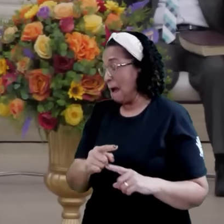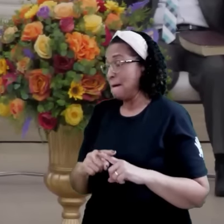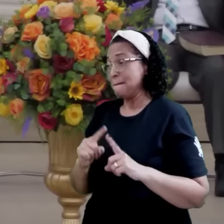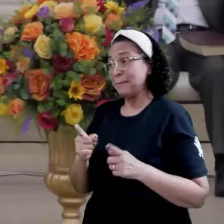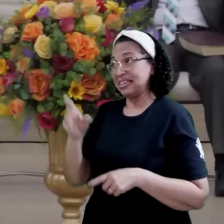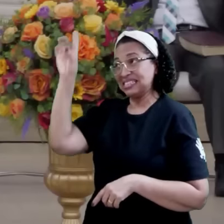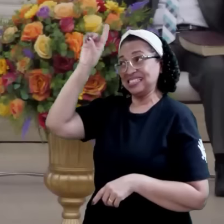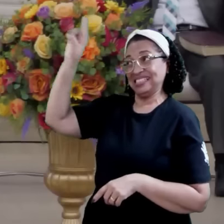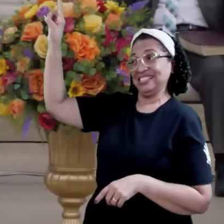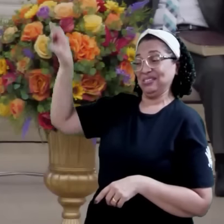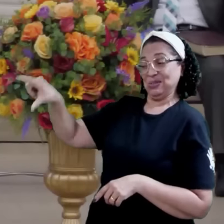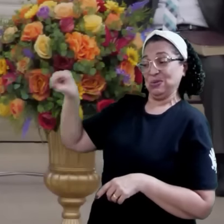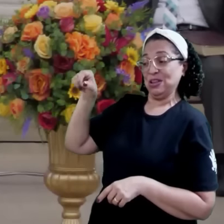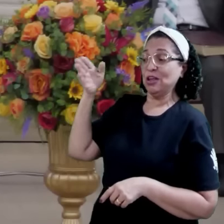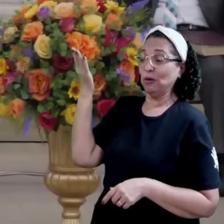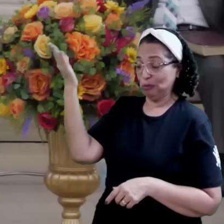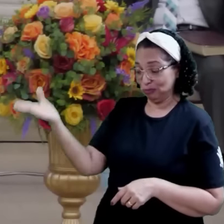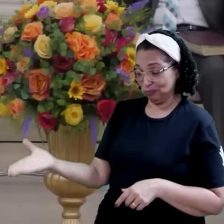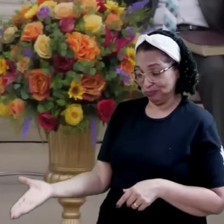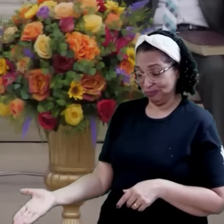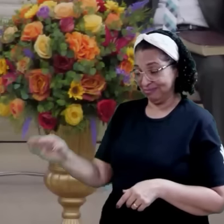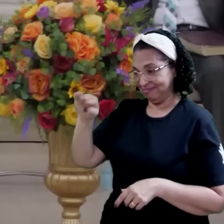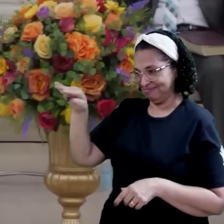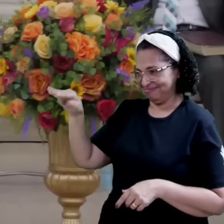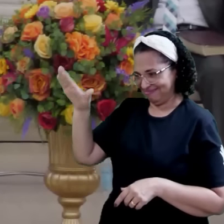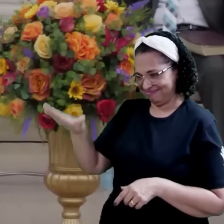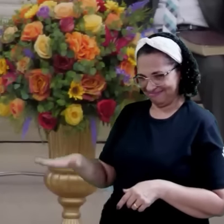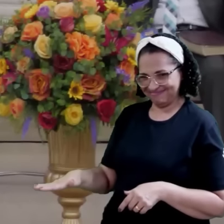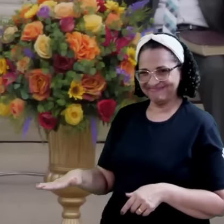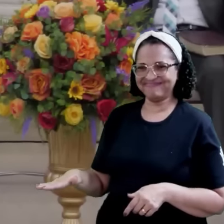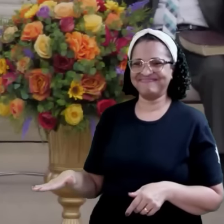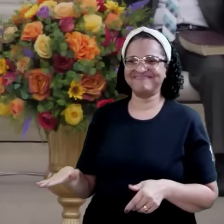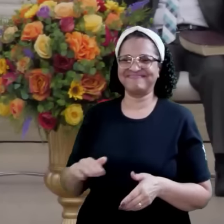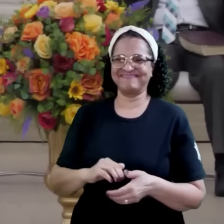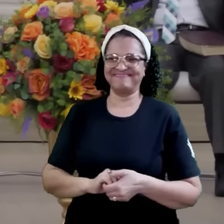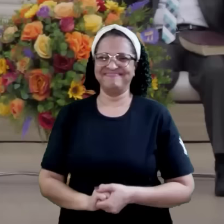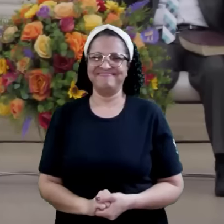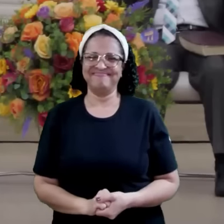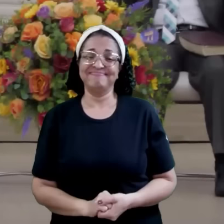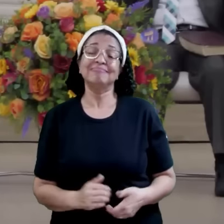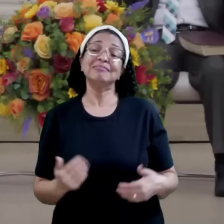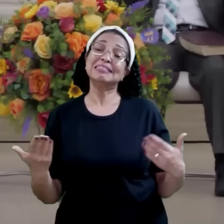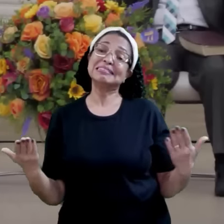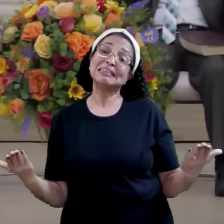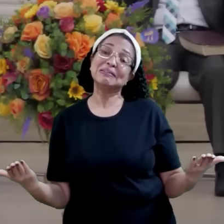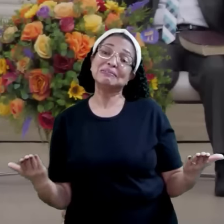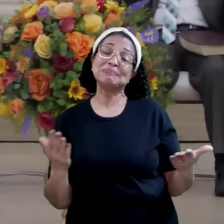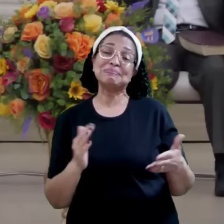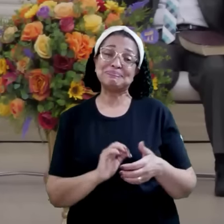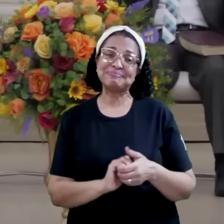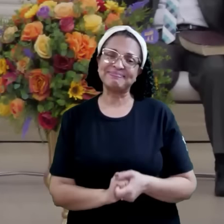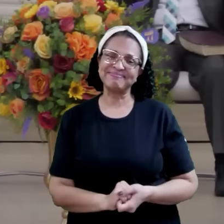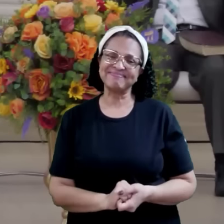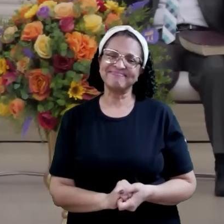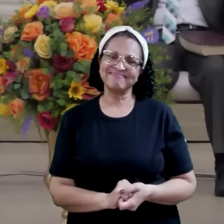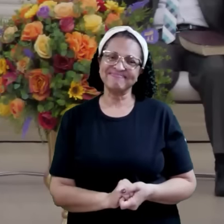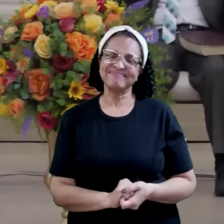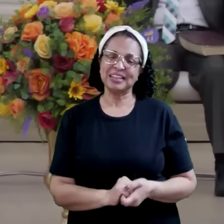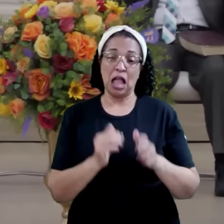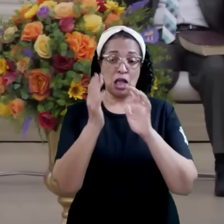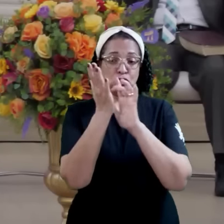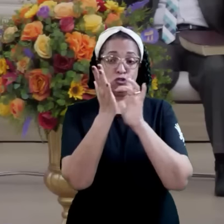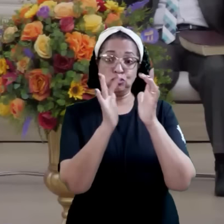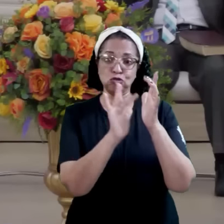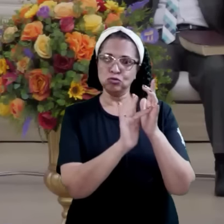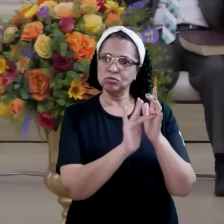esta palavra se ele entrou para pousar quero crer que pousou e no outro dia chegou a hora de ir